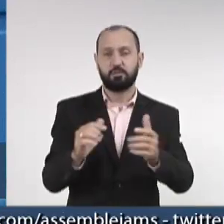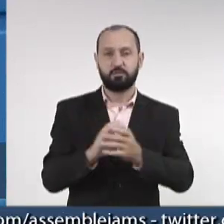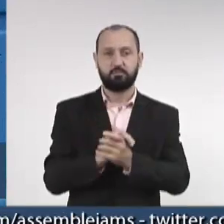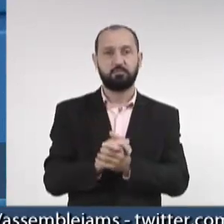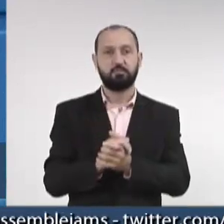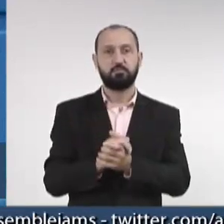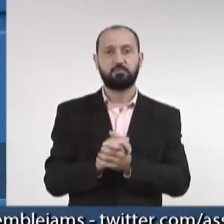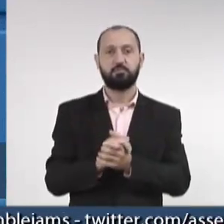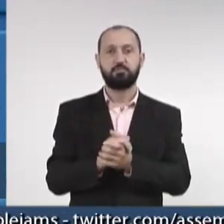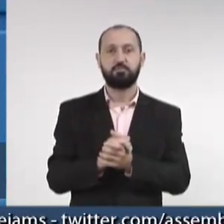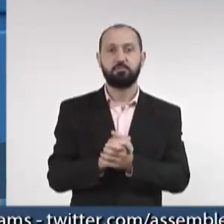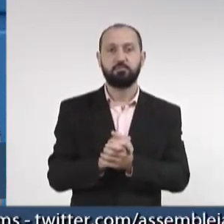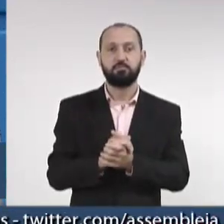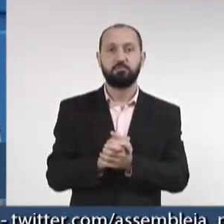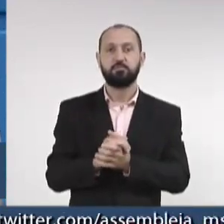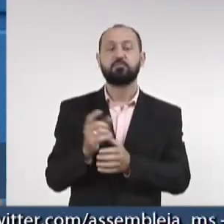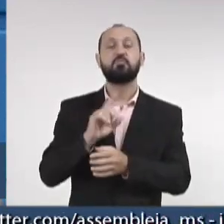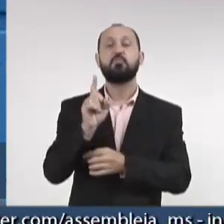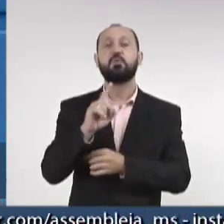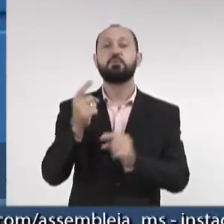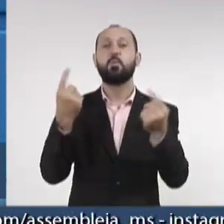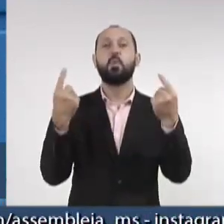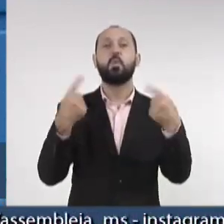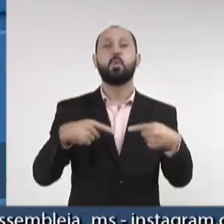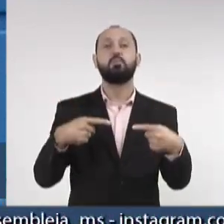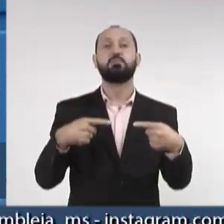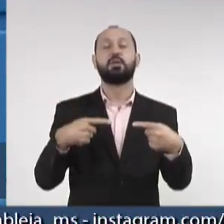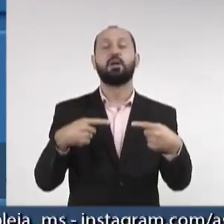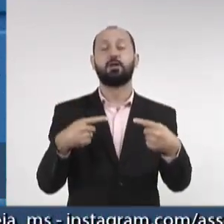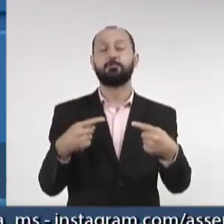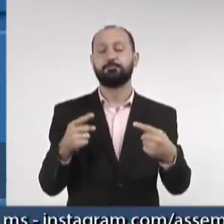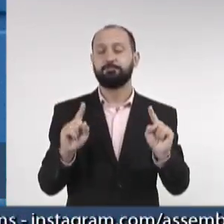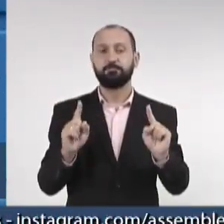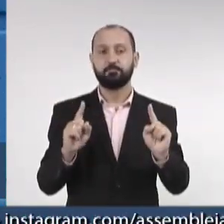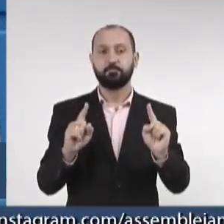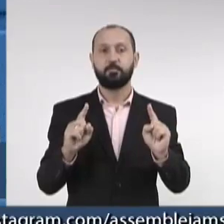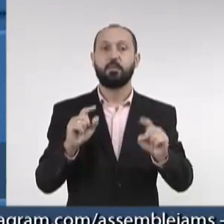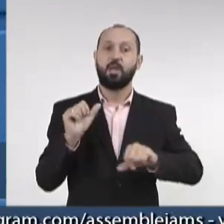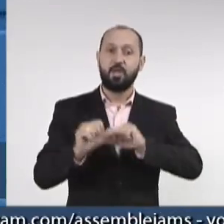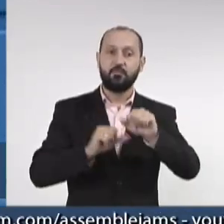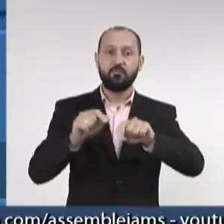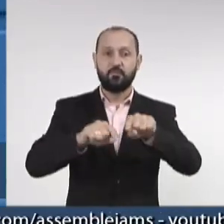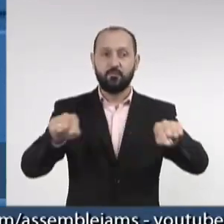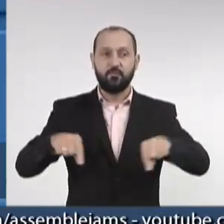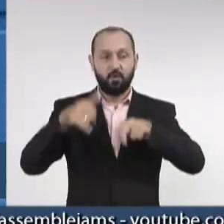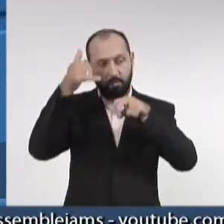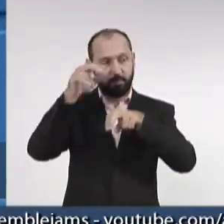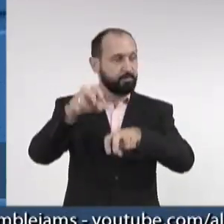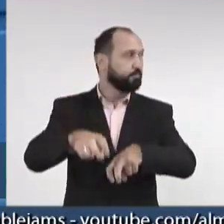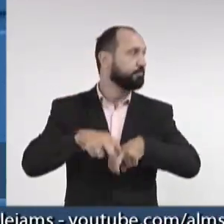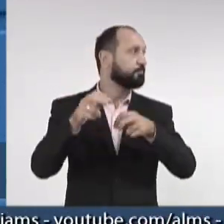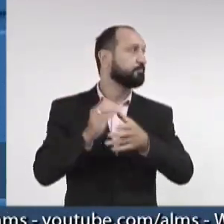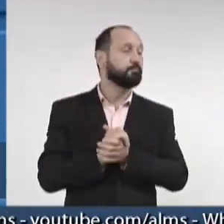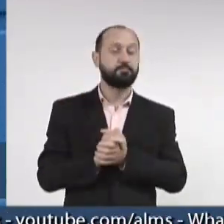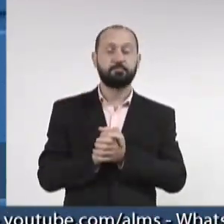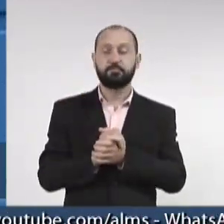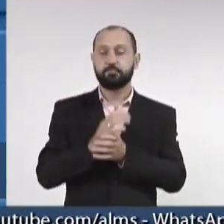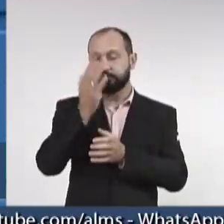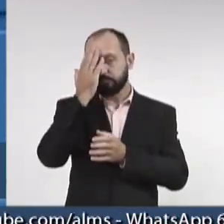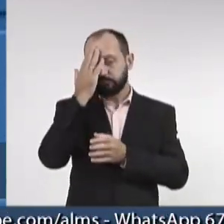e não só por incitar a invasão, que já é um absurdo, mas incitar a morte dessas pessoas.